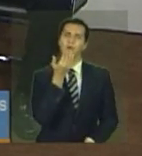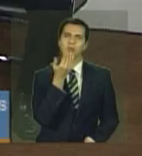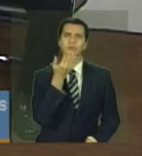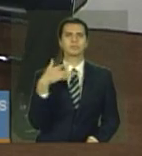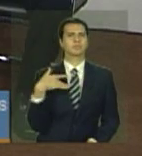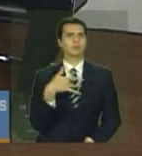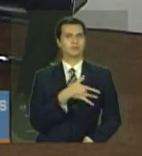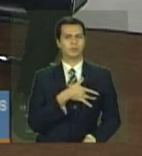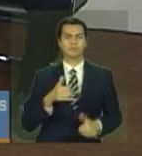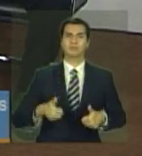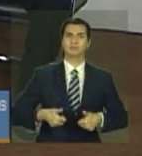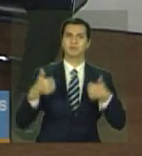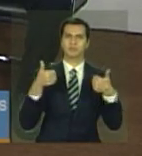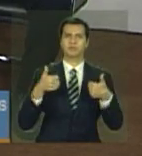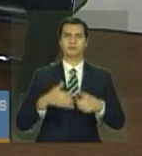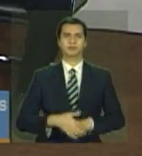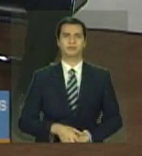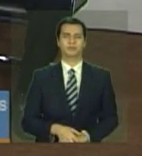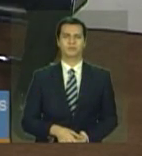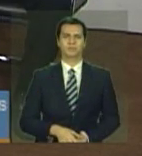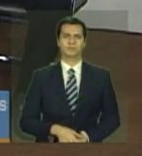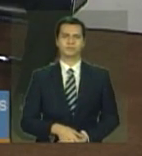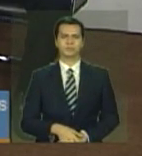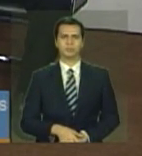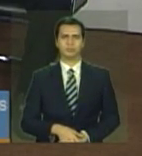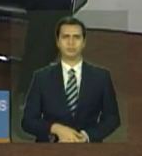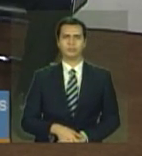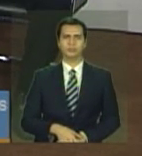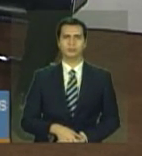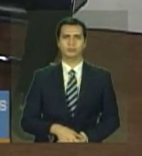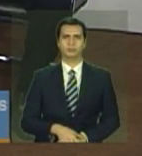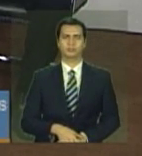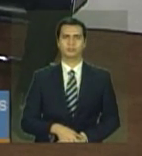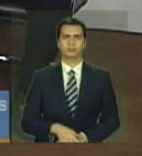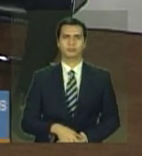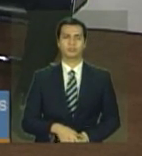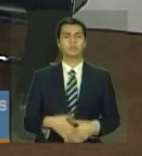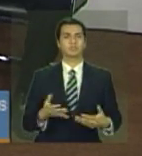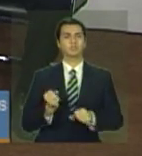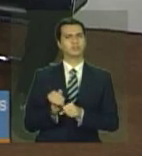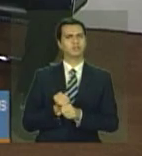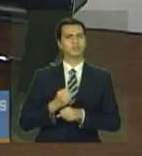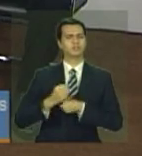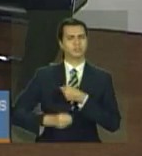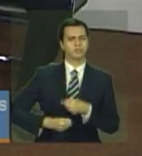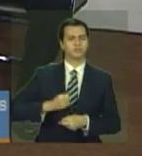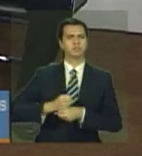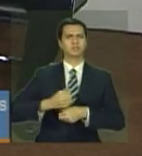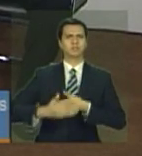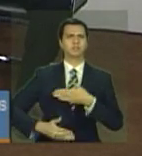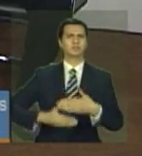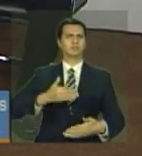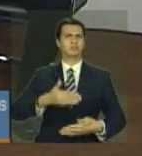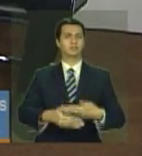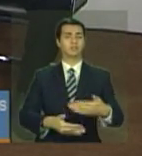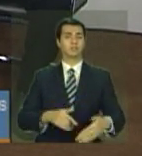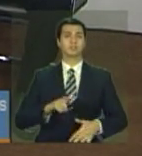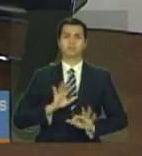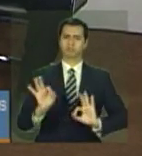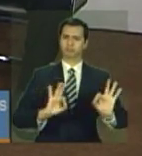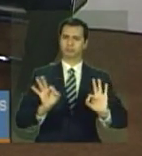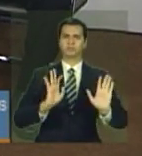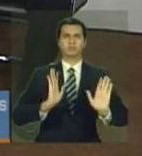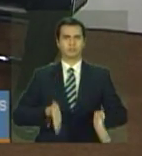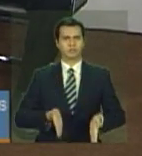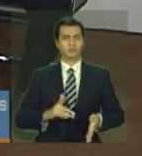e saudável, né? Então, assim, ao longo desses anos, a estruturação que foi sendo colocada, a exigência, inclusive,